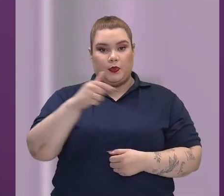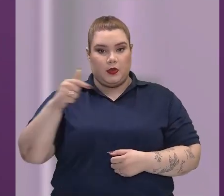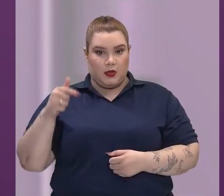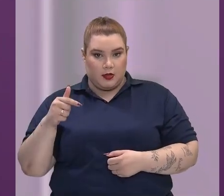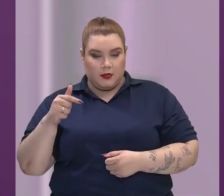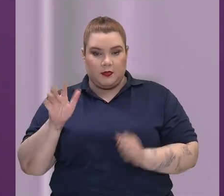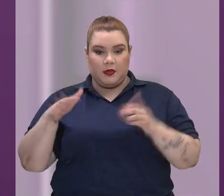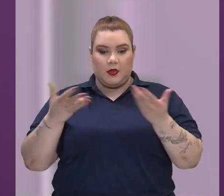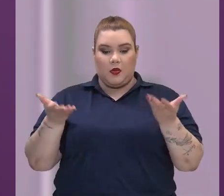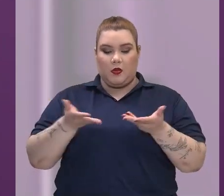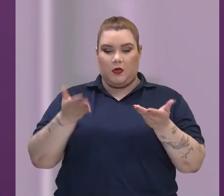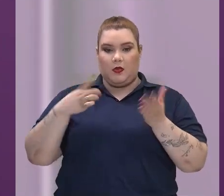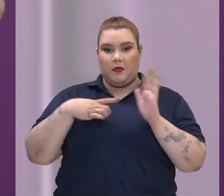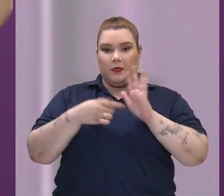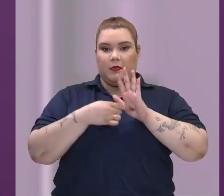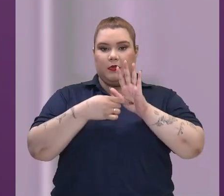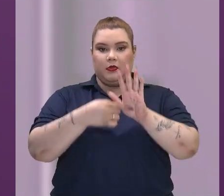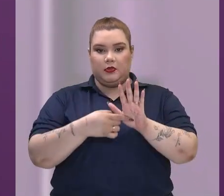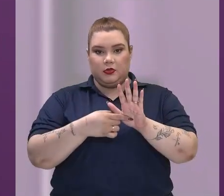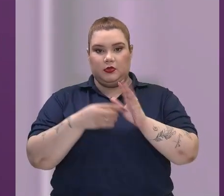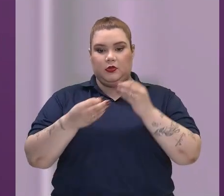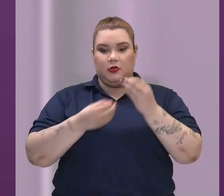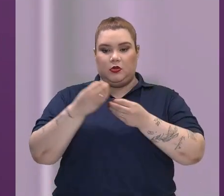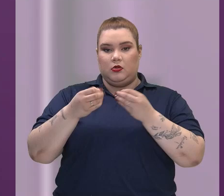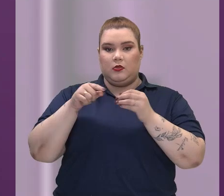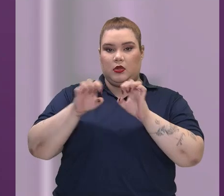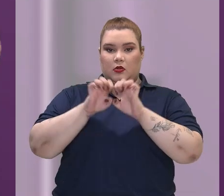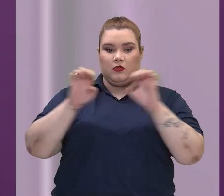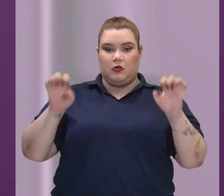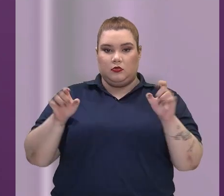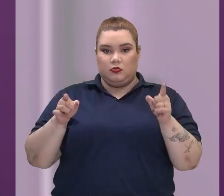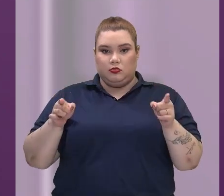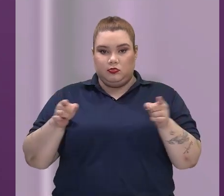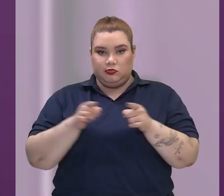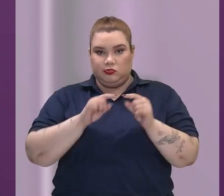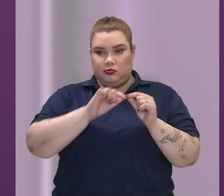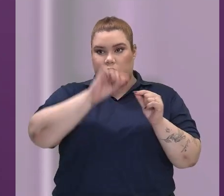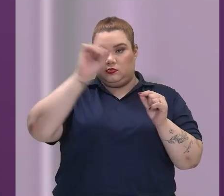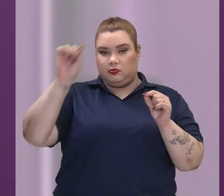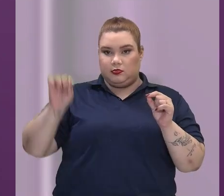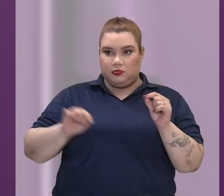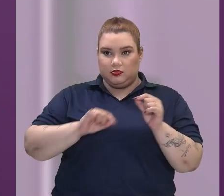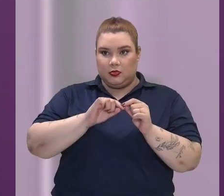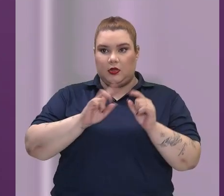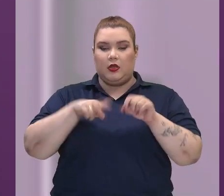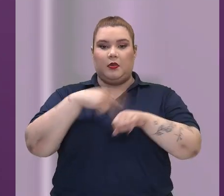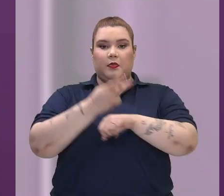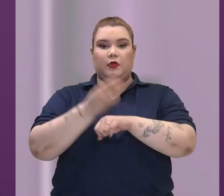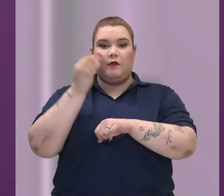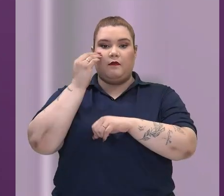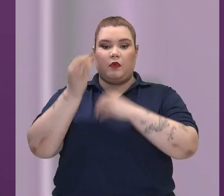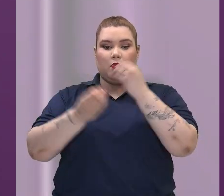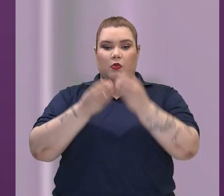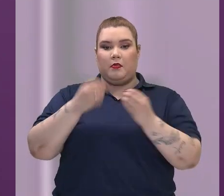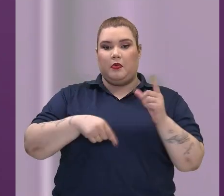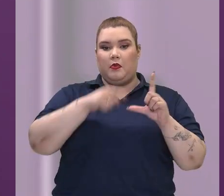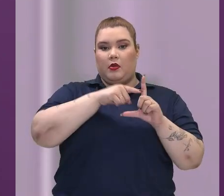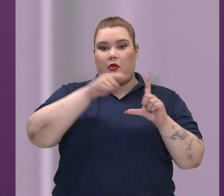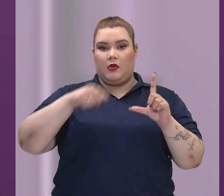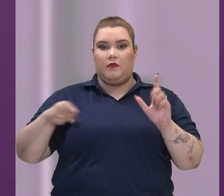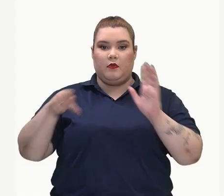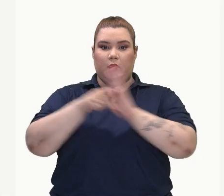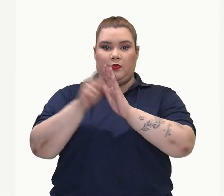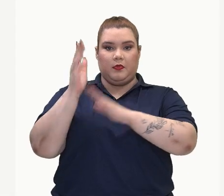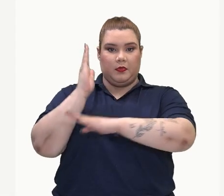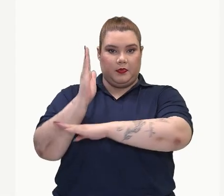vamos inserir os valores na equação reduzida da circunferência e depois vamos ver como é que ela fica no gráfico, no plano cartesiano. Me